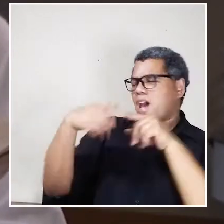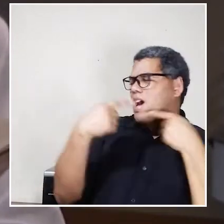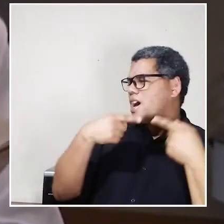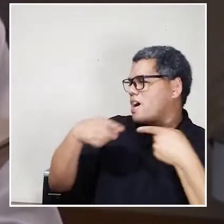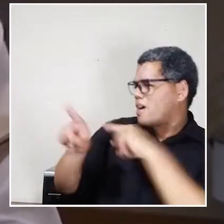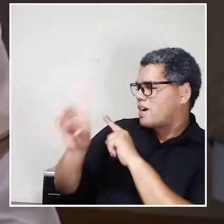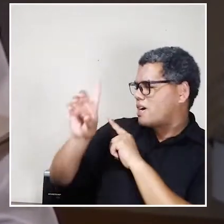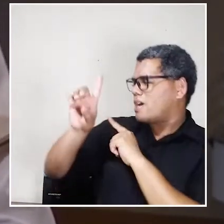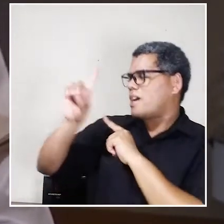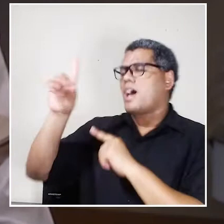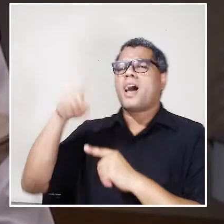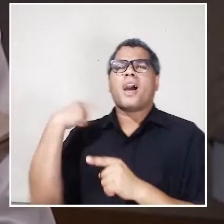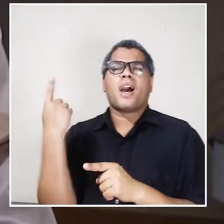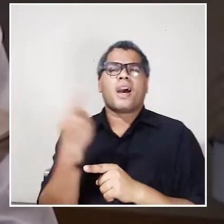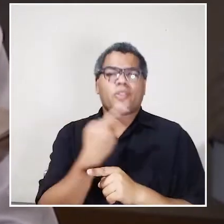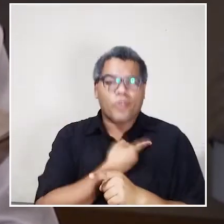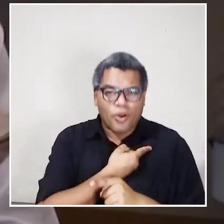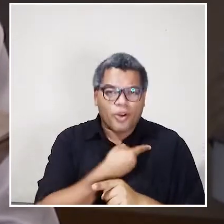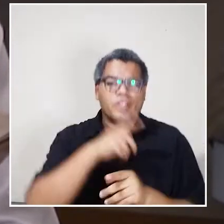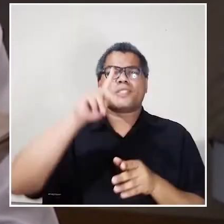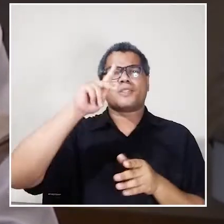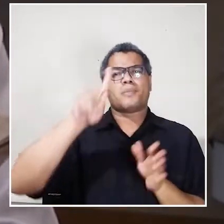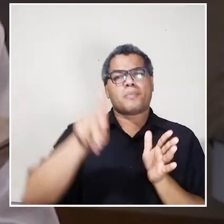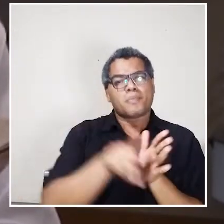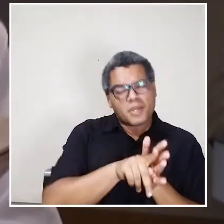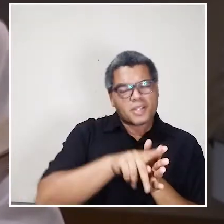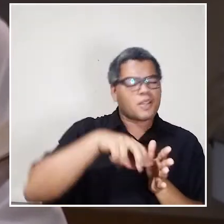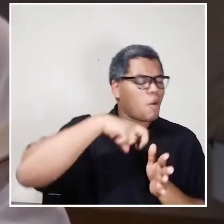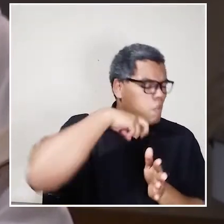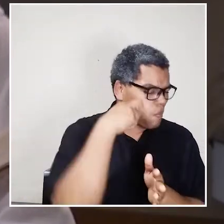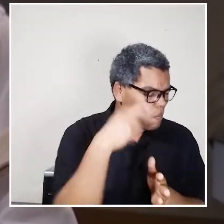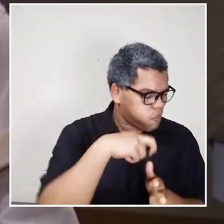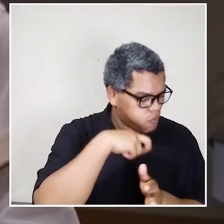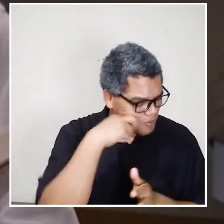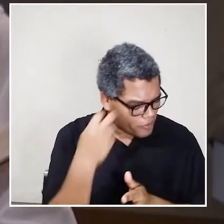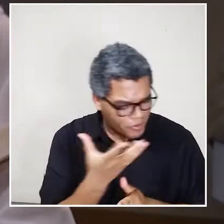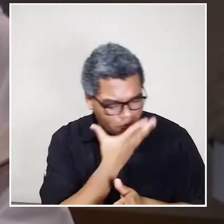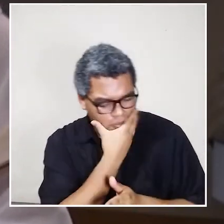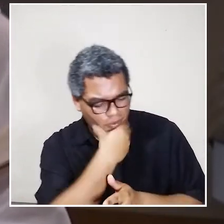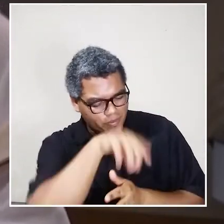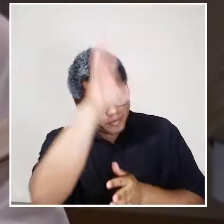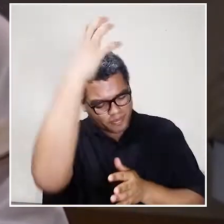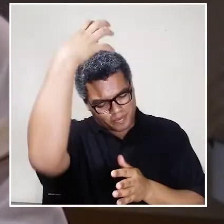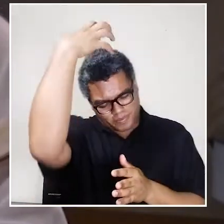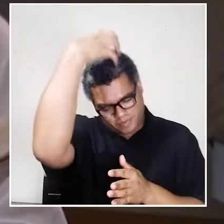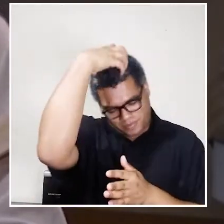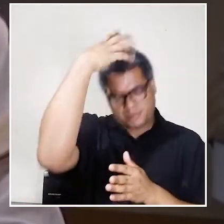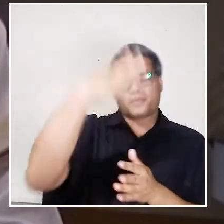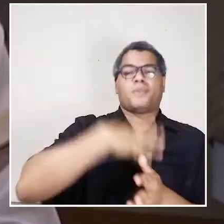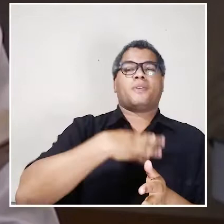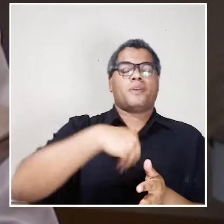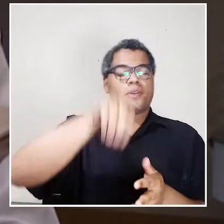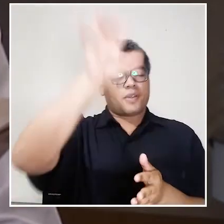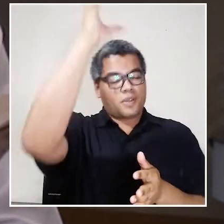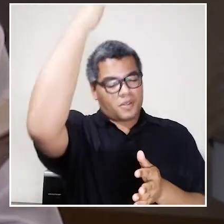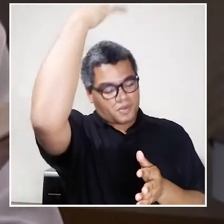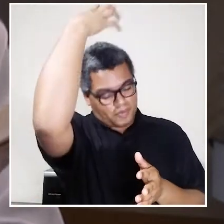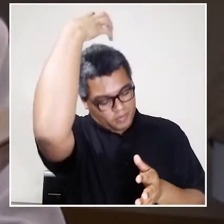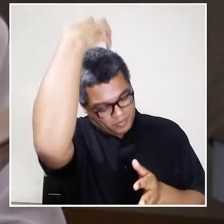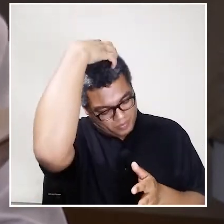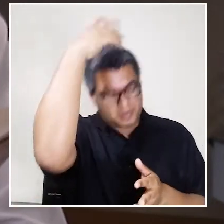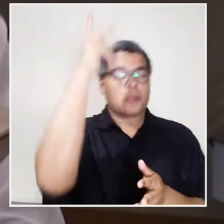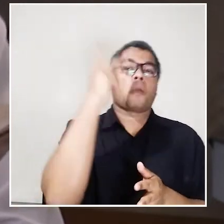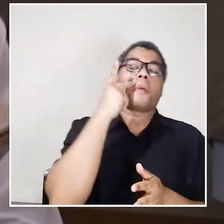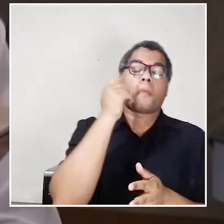ti. Ó Senhor, a nós pertence o corar de vergonha, aos nossos reis, aos nossos